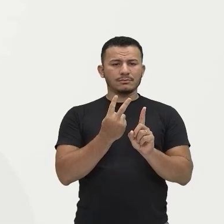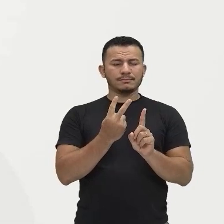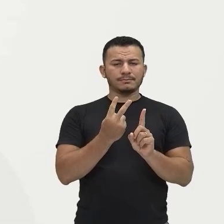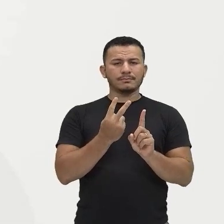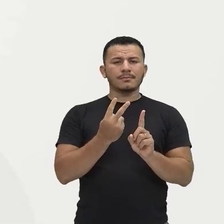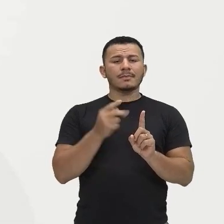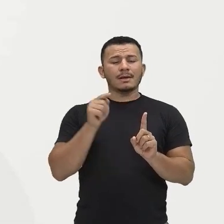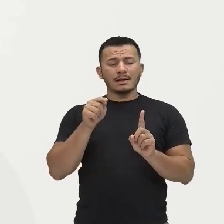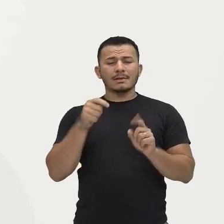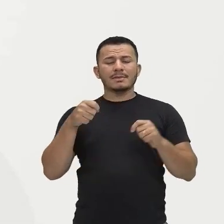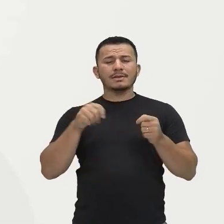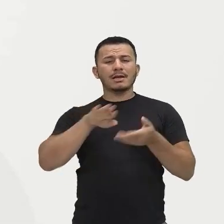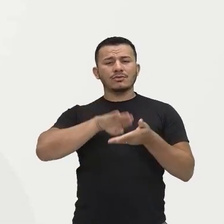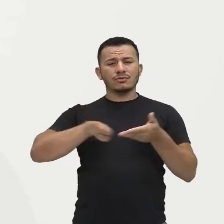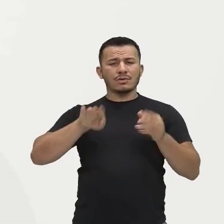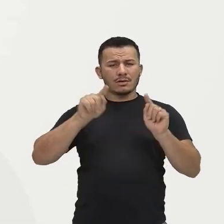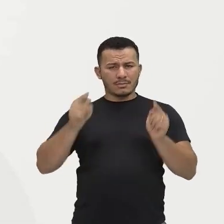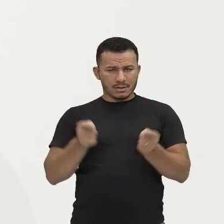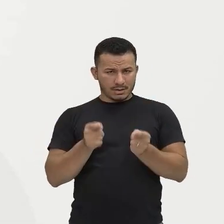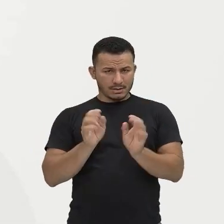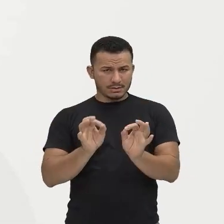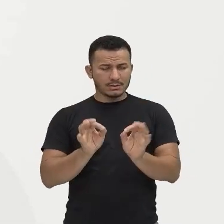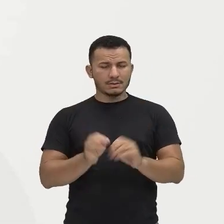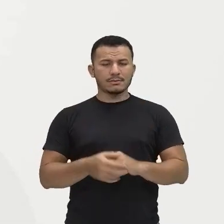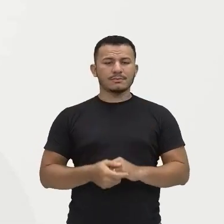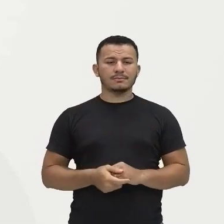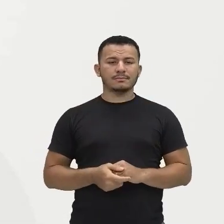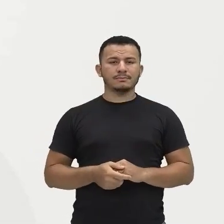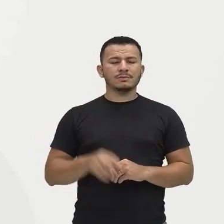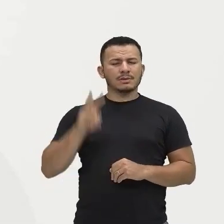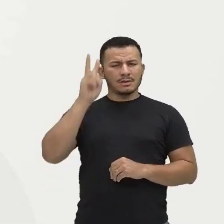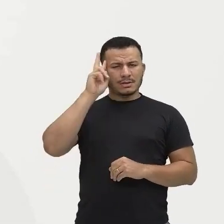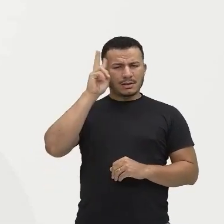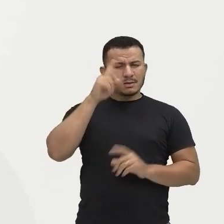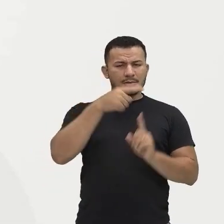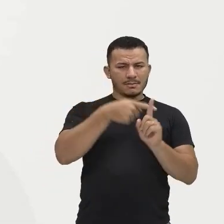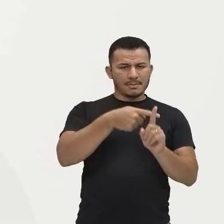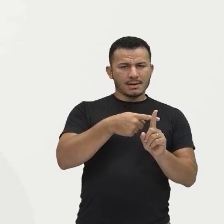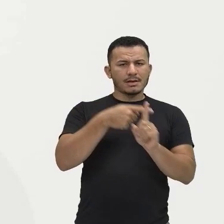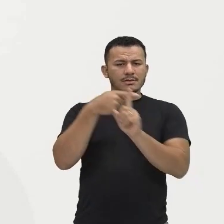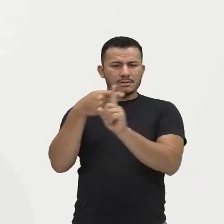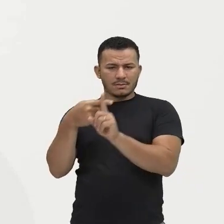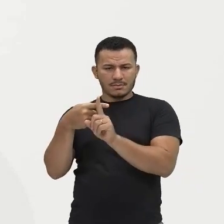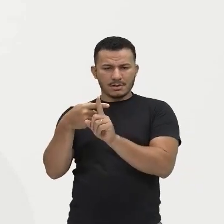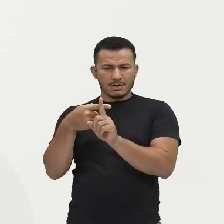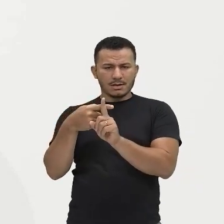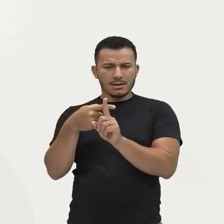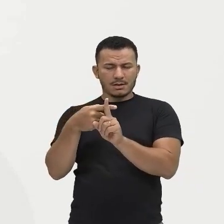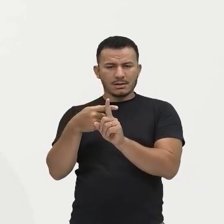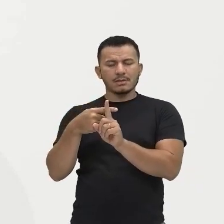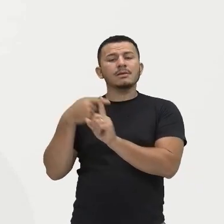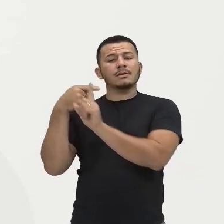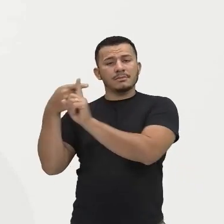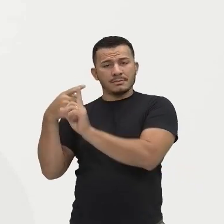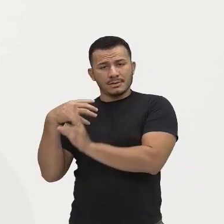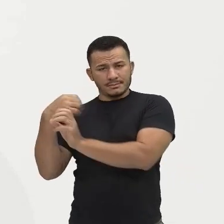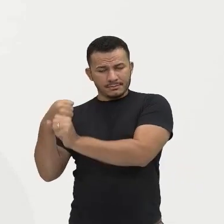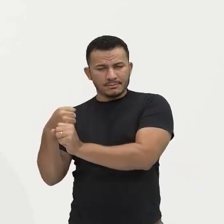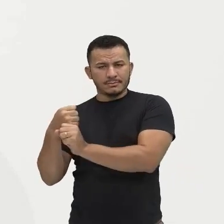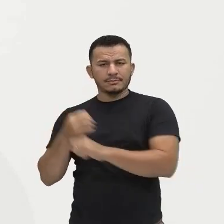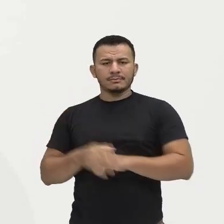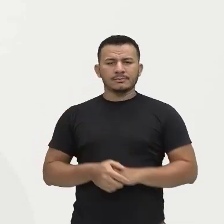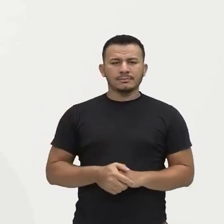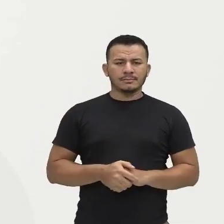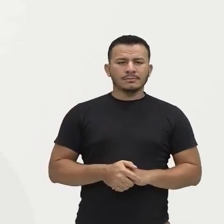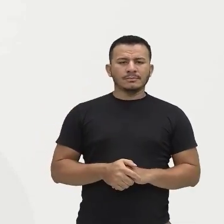temos que eliminar o parêntese. O que nós vimos? Que mais com mais, isso vai me dar mais,